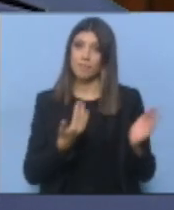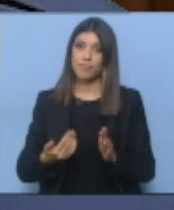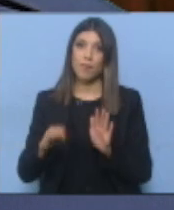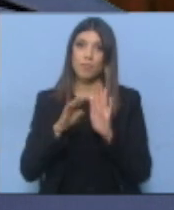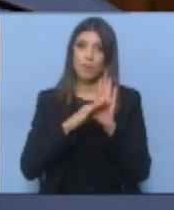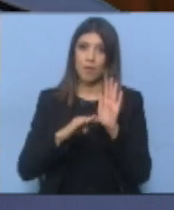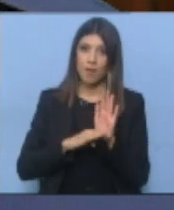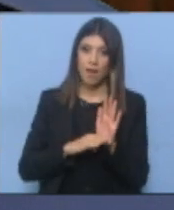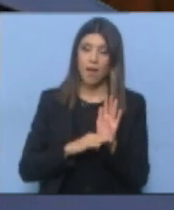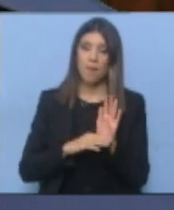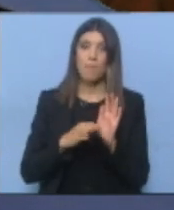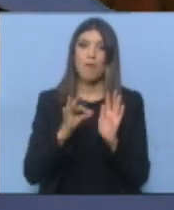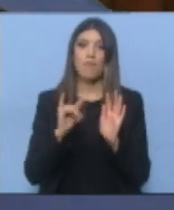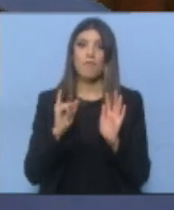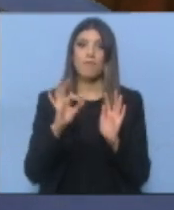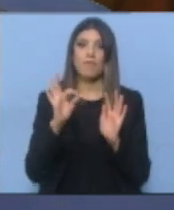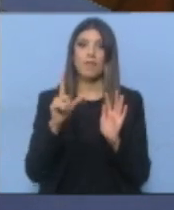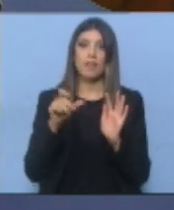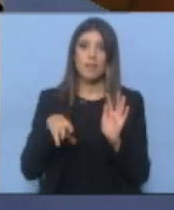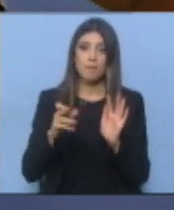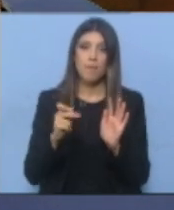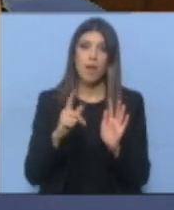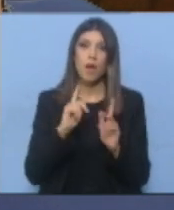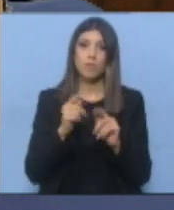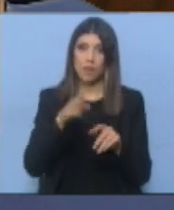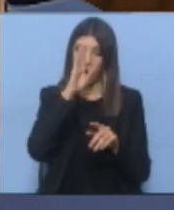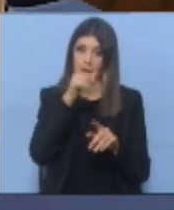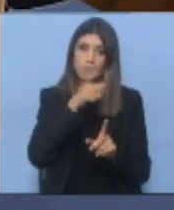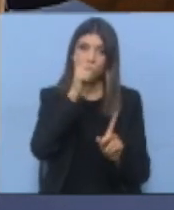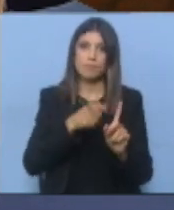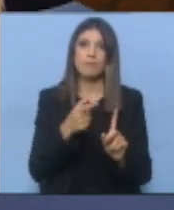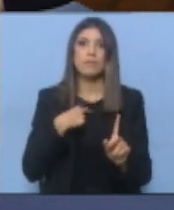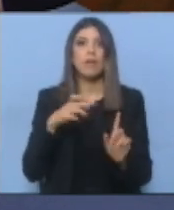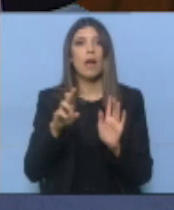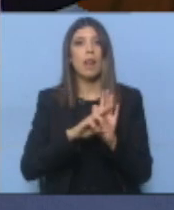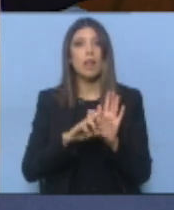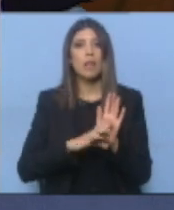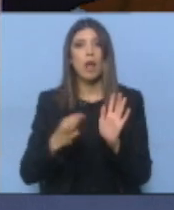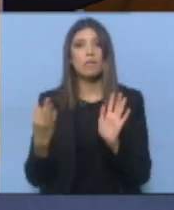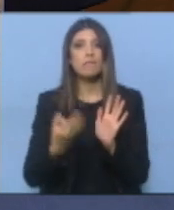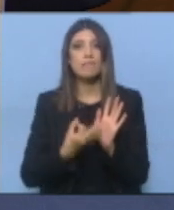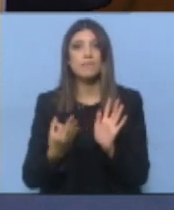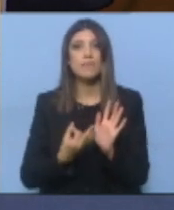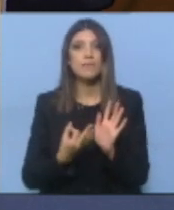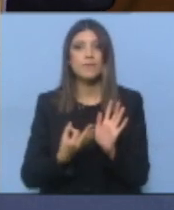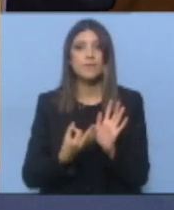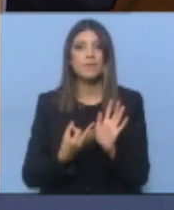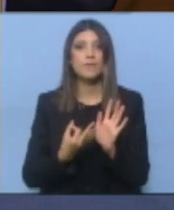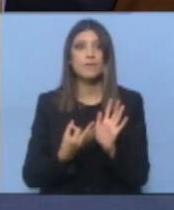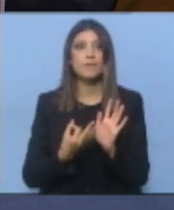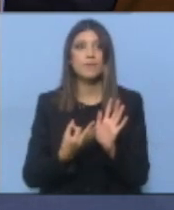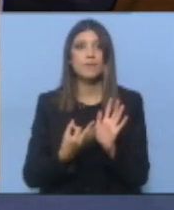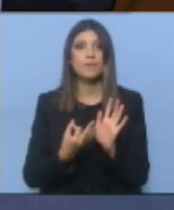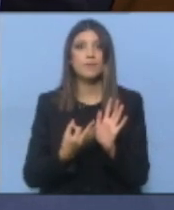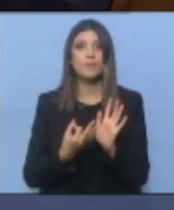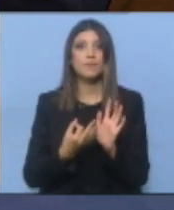Filipa, começava por ti. Na realidade, este é um relatório que é levado a cabo em